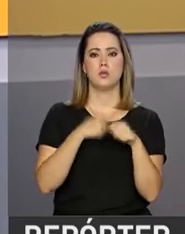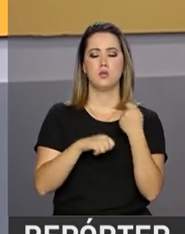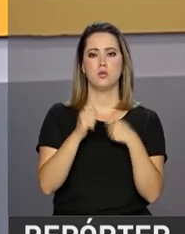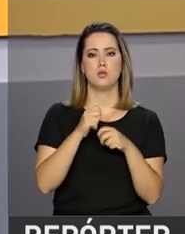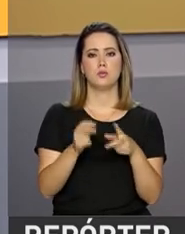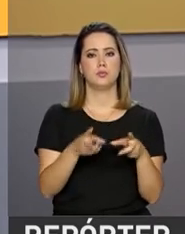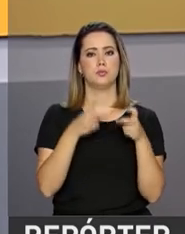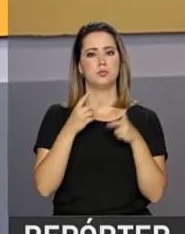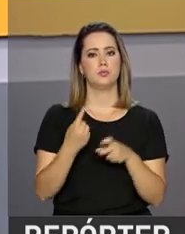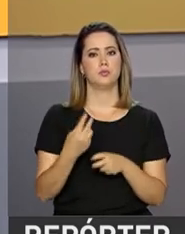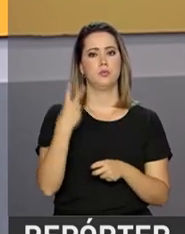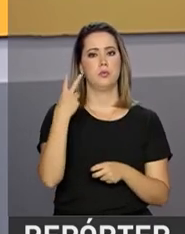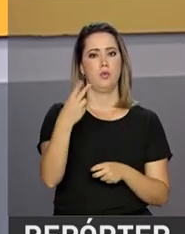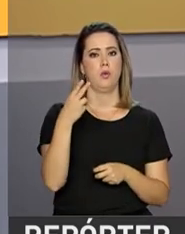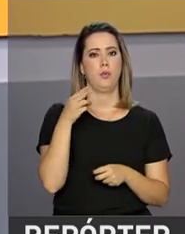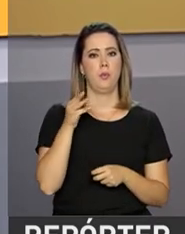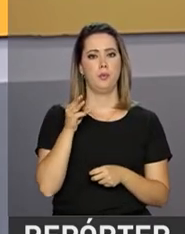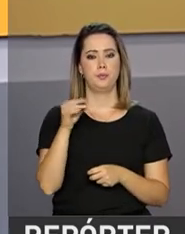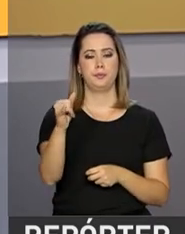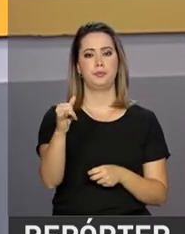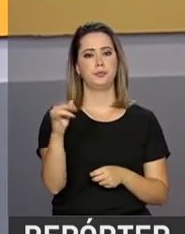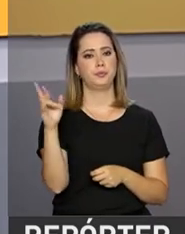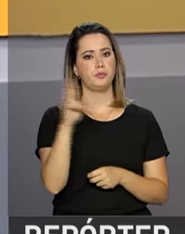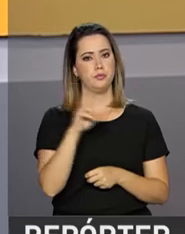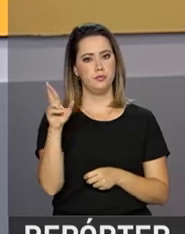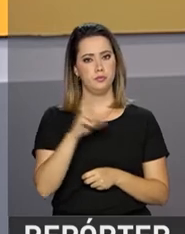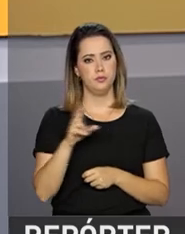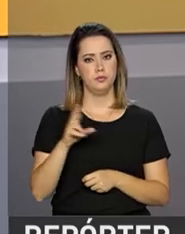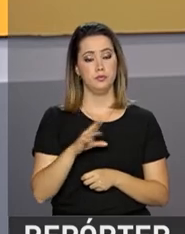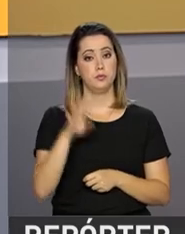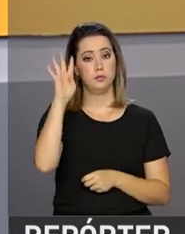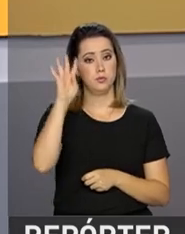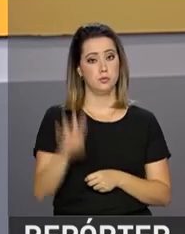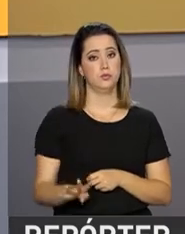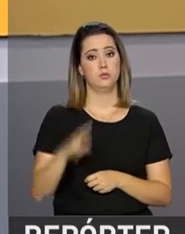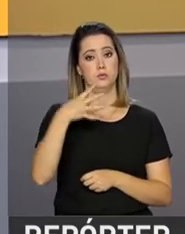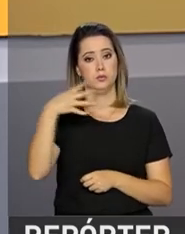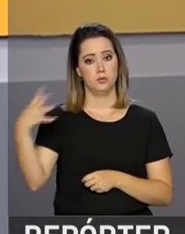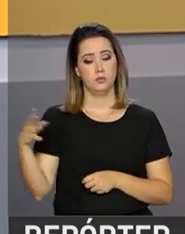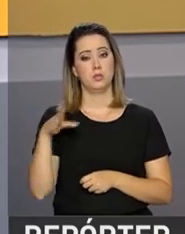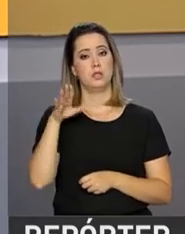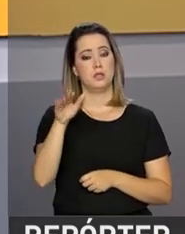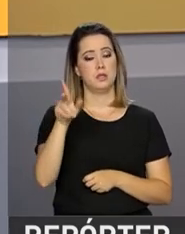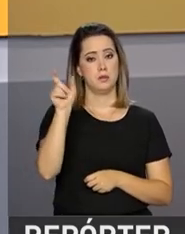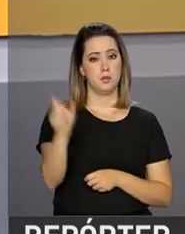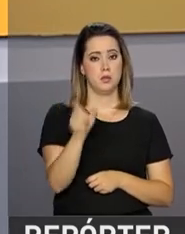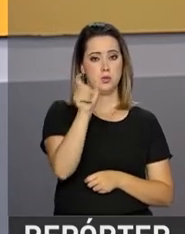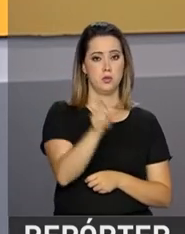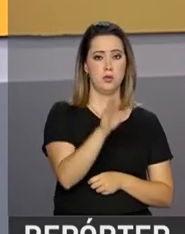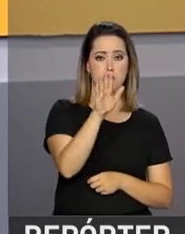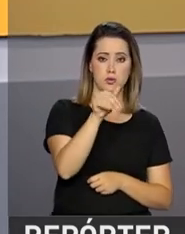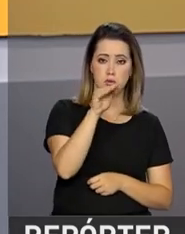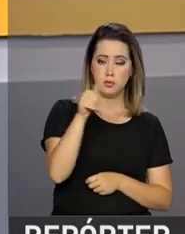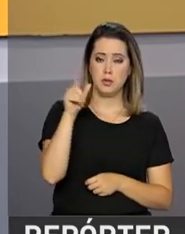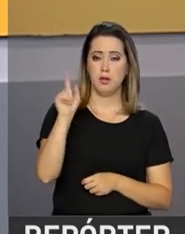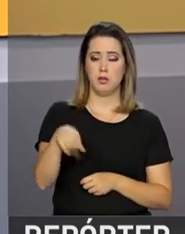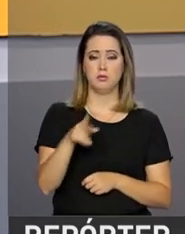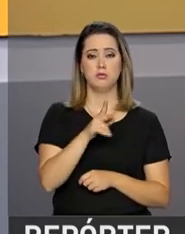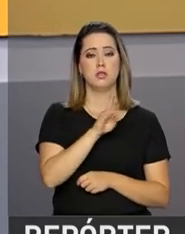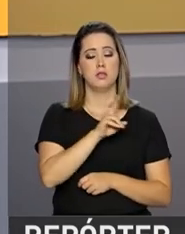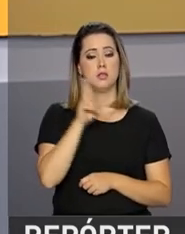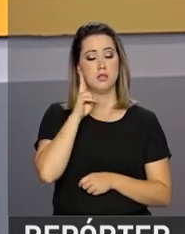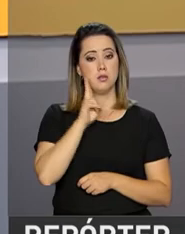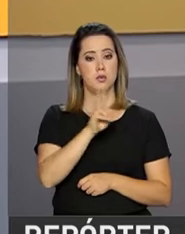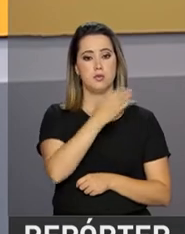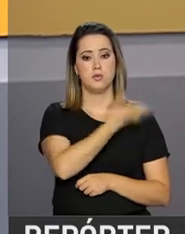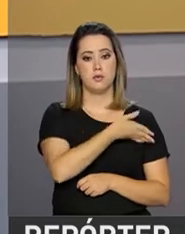anual estimada é de 2 bilhões e 600 mil milhões de reais. E a lista completa dos convocados para a perícia médica está em